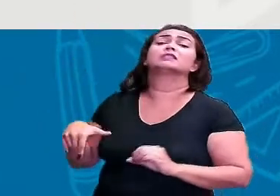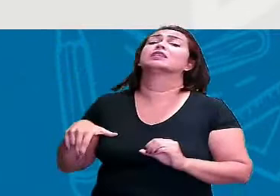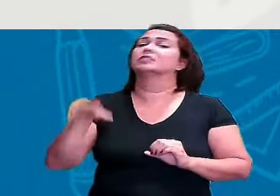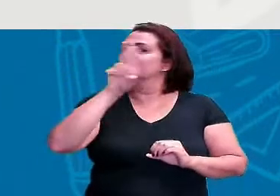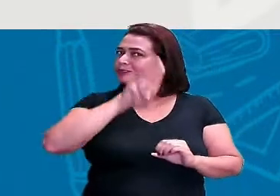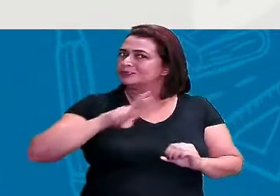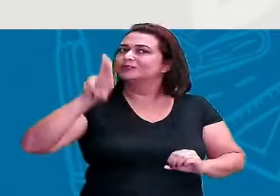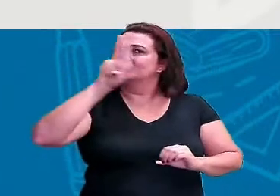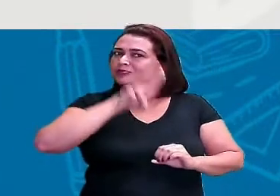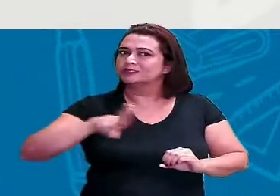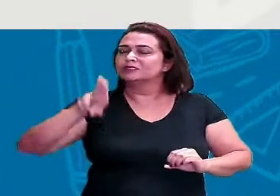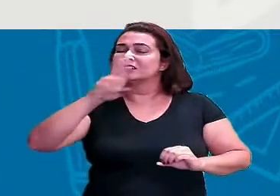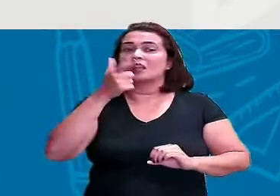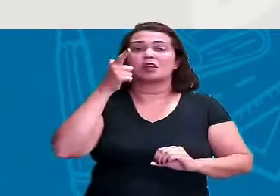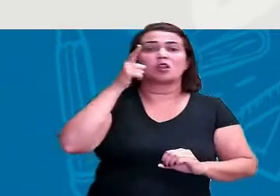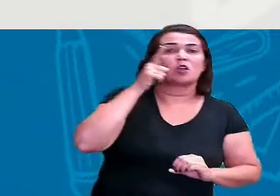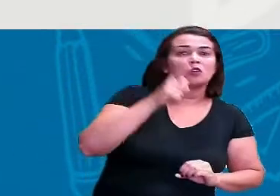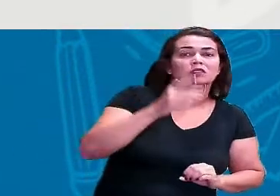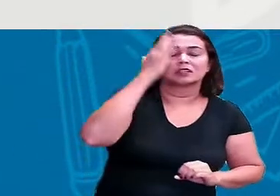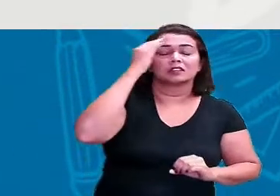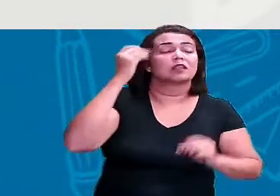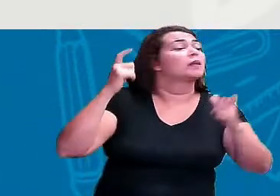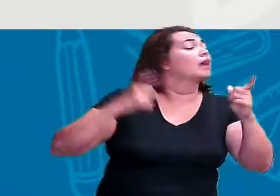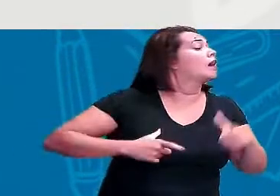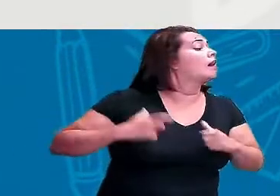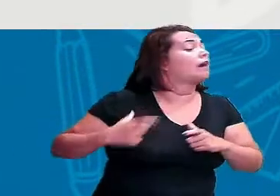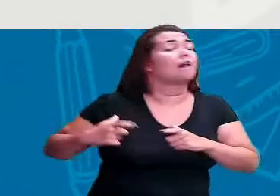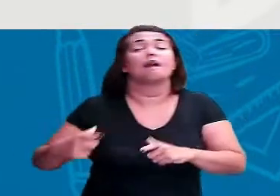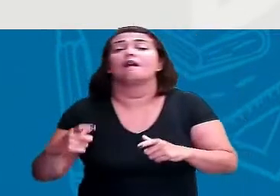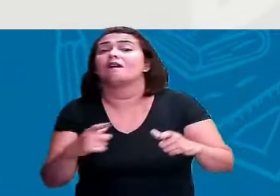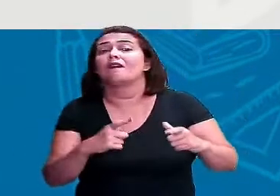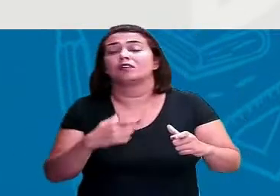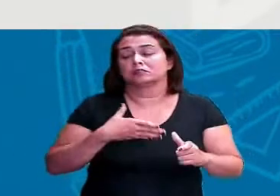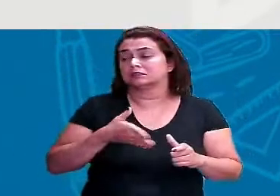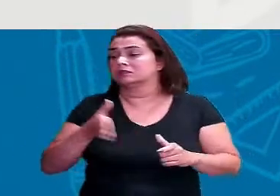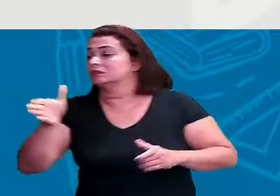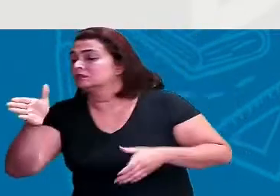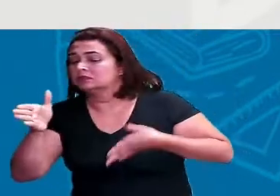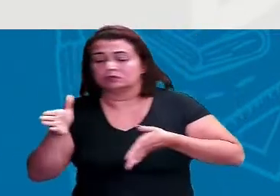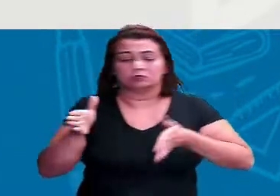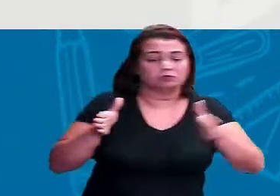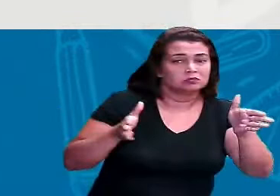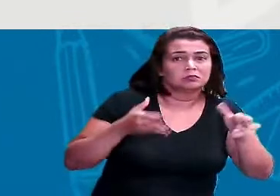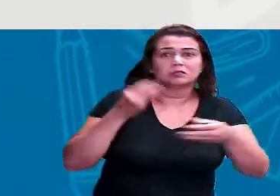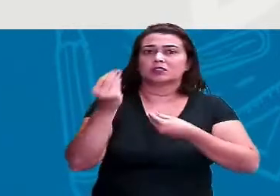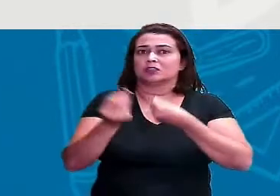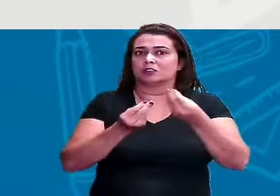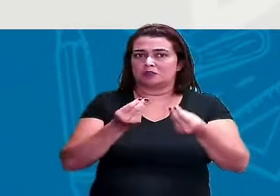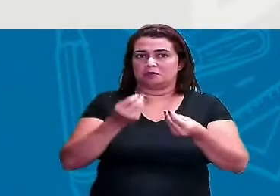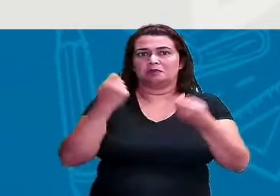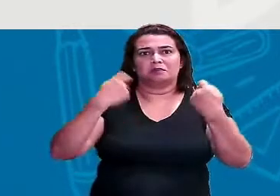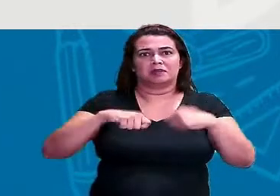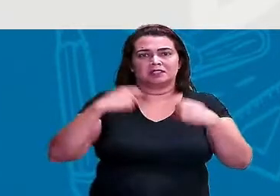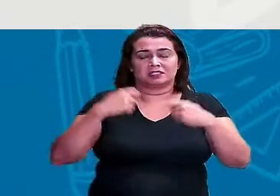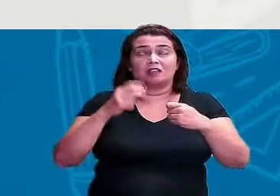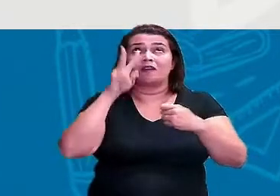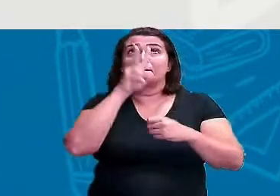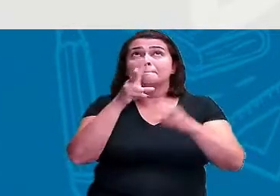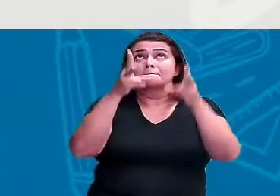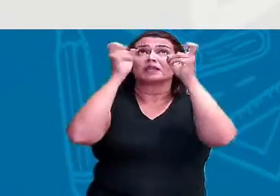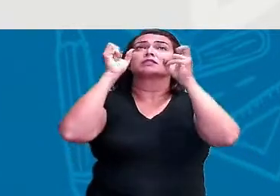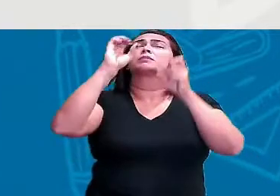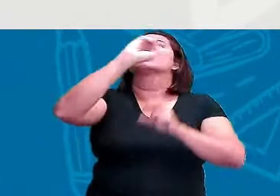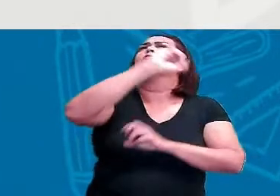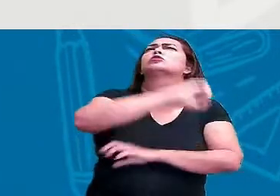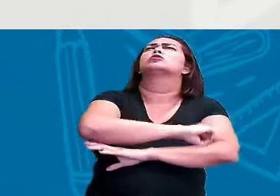no espaço, né? No espaço geográfico, e conhecer as direções. Bastava observar